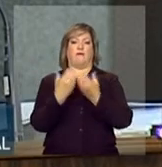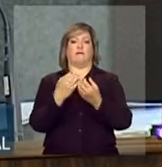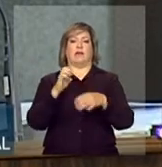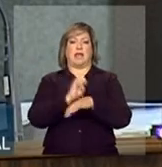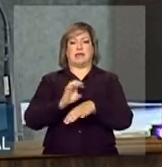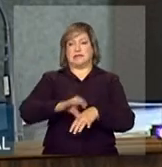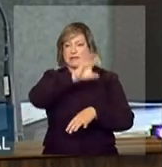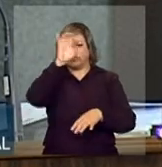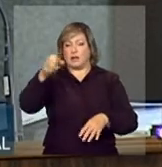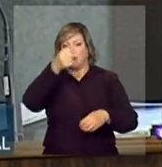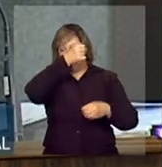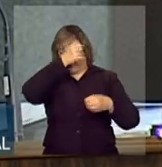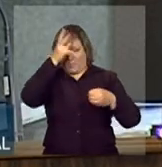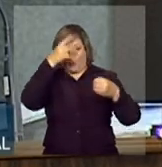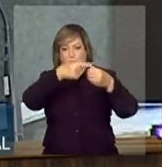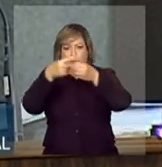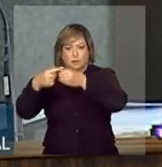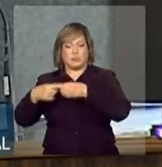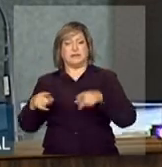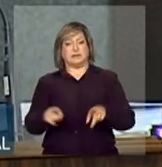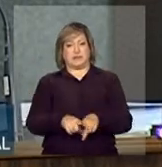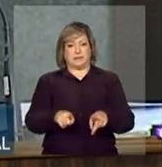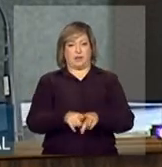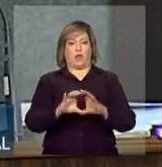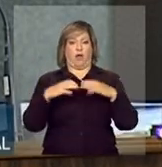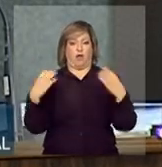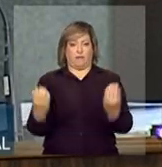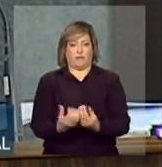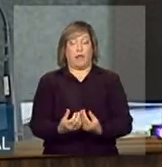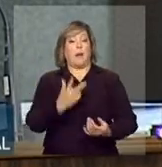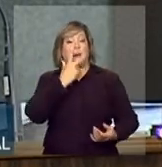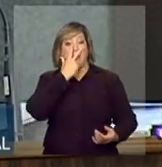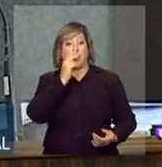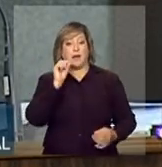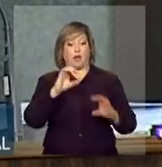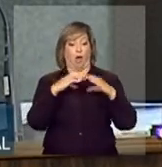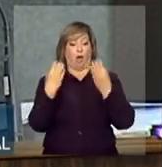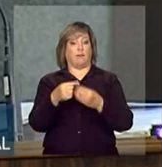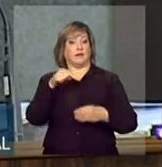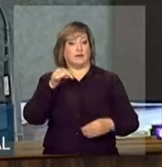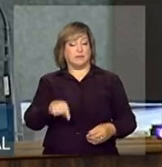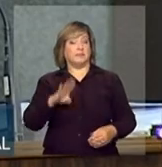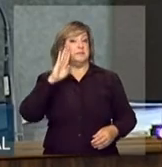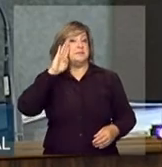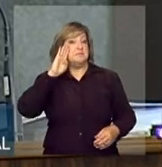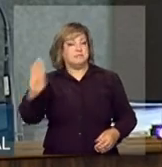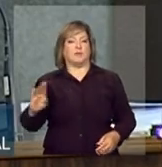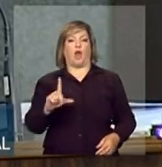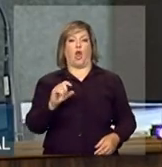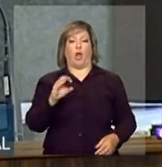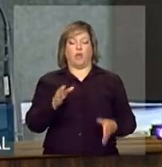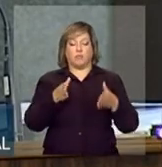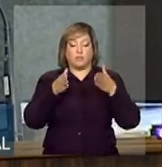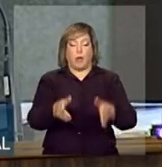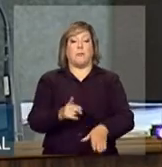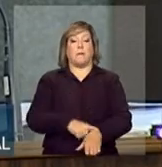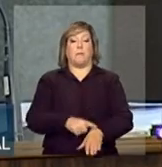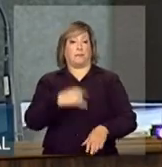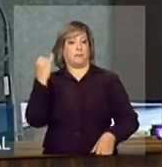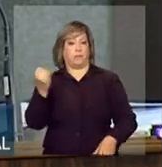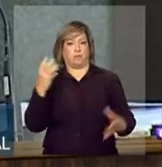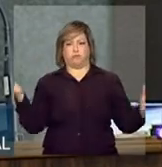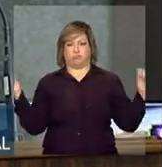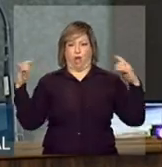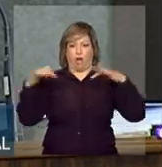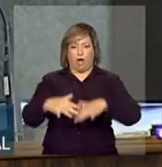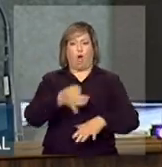estaduais e municipais. Parece que as conferências realmente são locos, são momentos importantes de